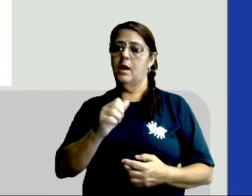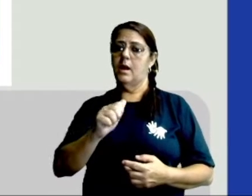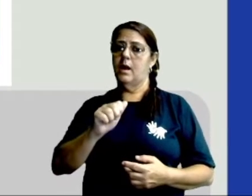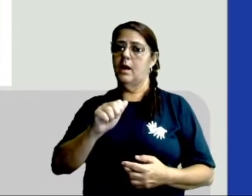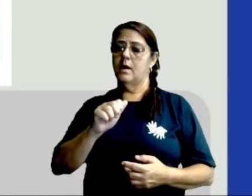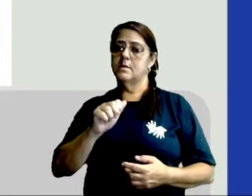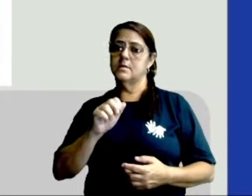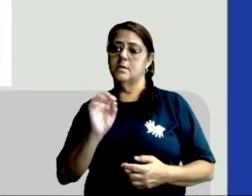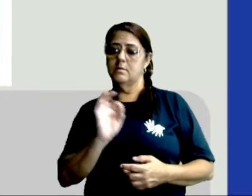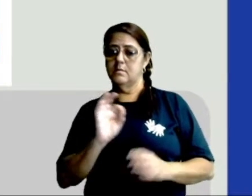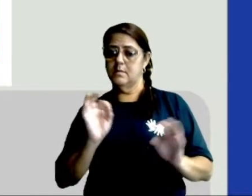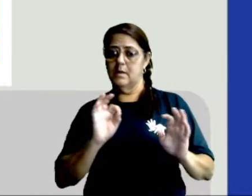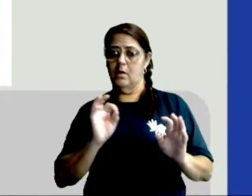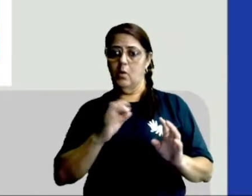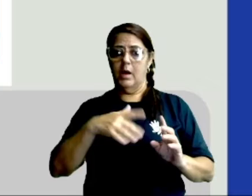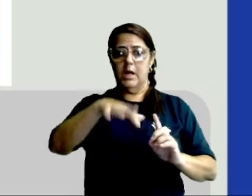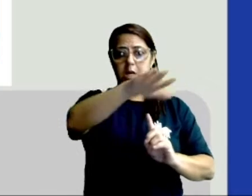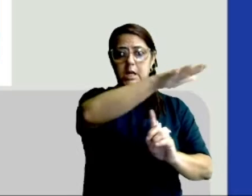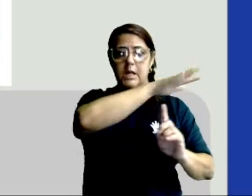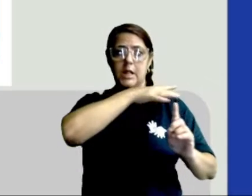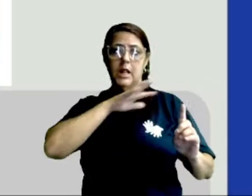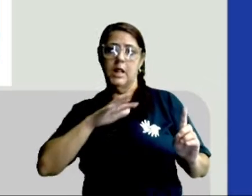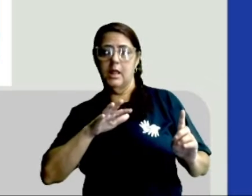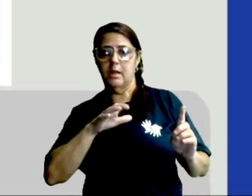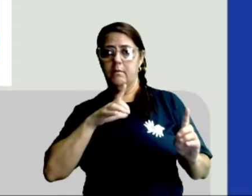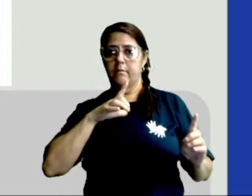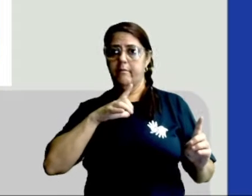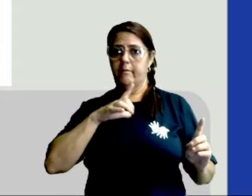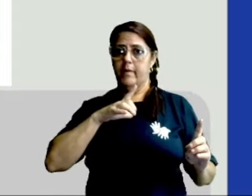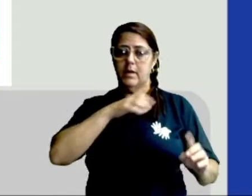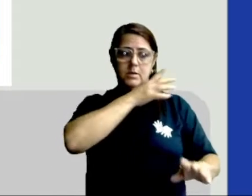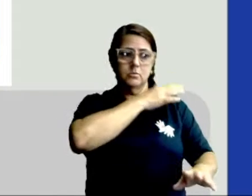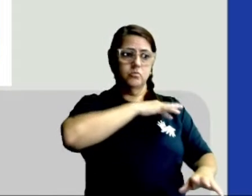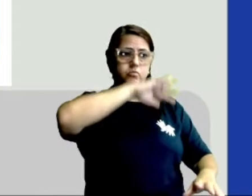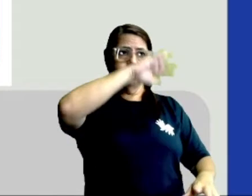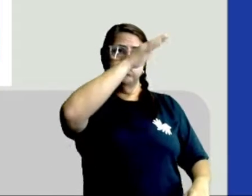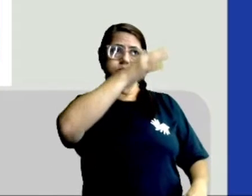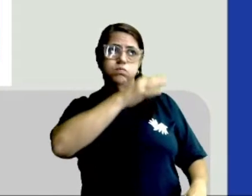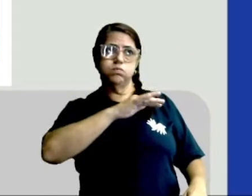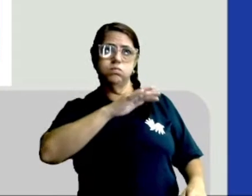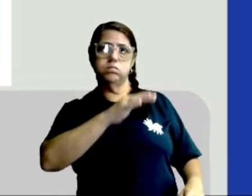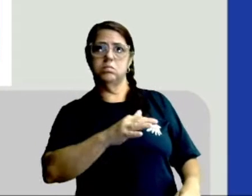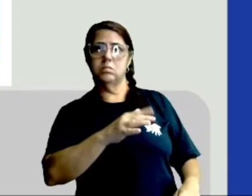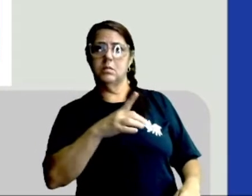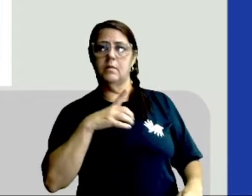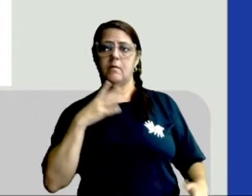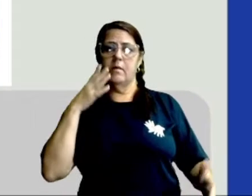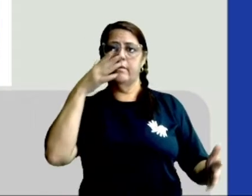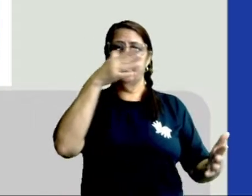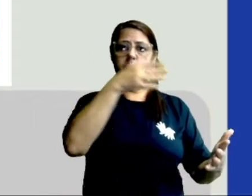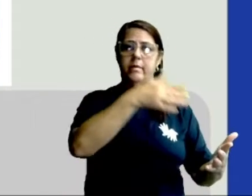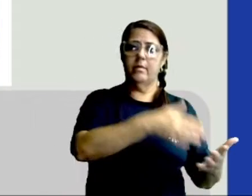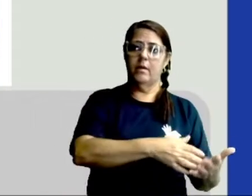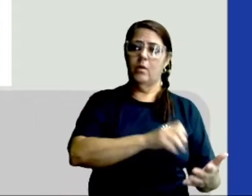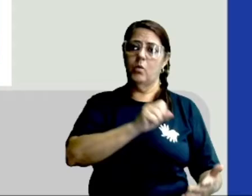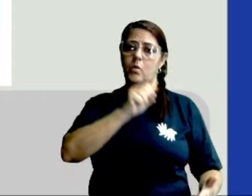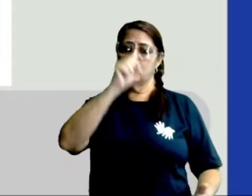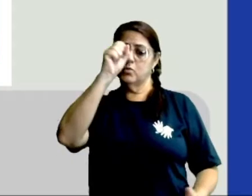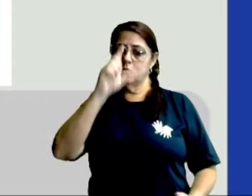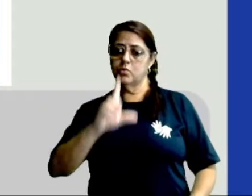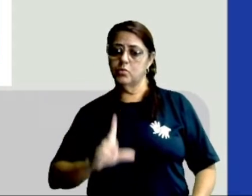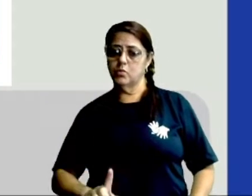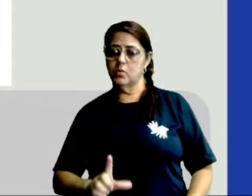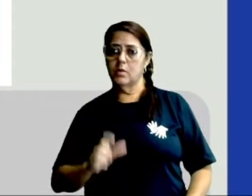em consideração as ilhas, né, como a Groenlândia e esse conjunto de ilhas próximo à Groenlândia, e vai até ali o sul, embaixo